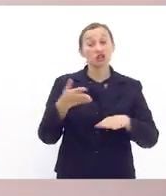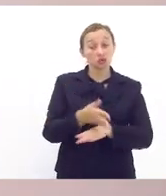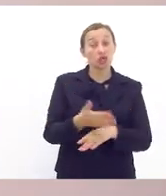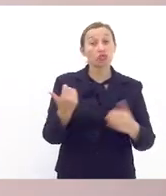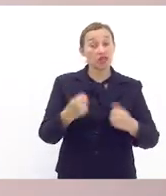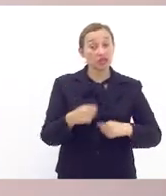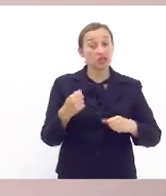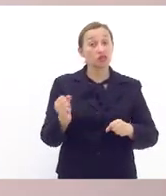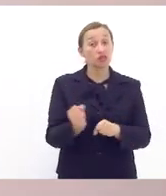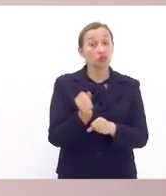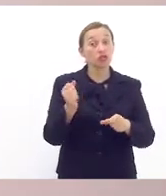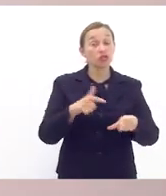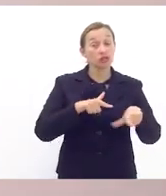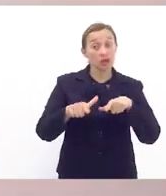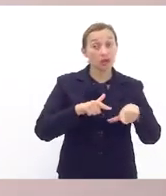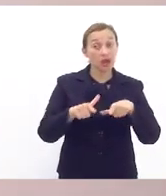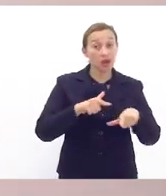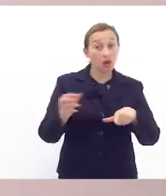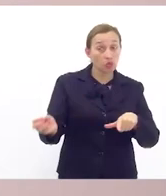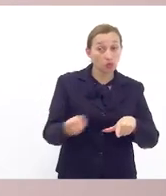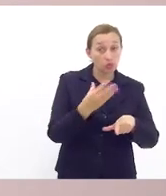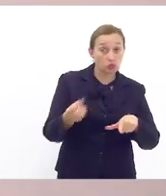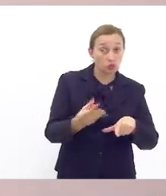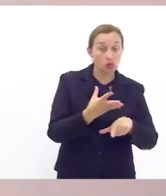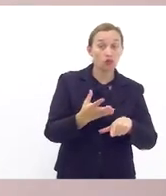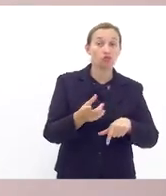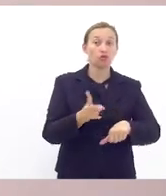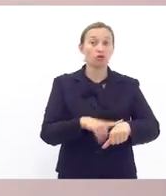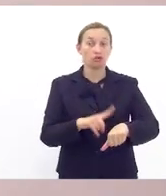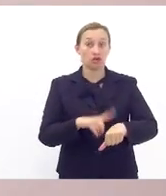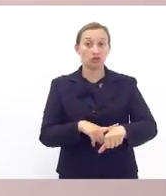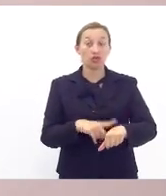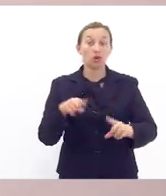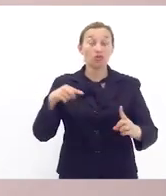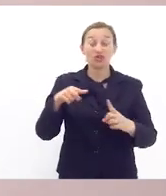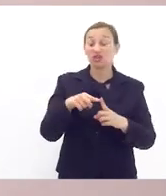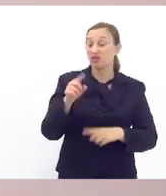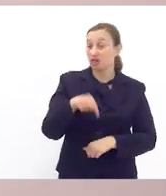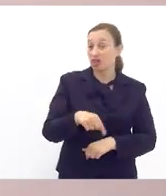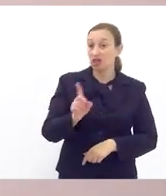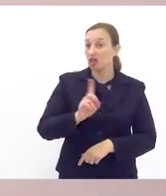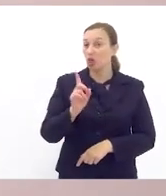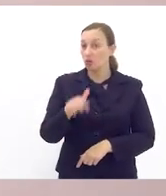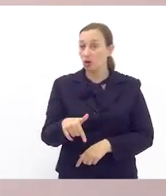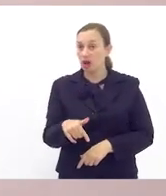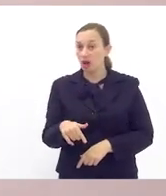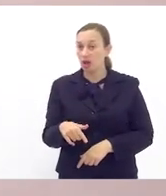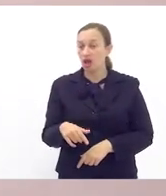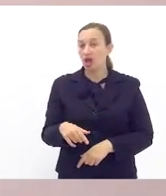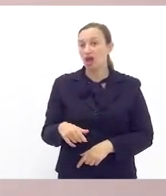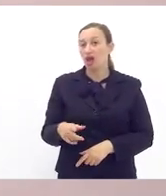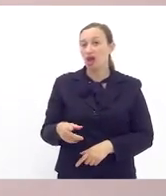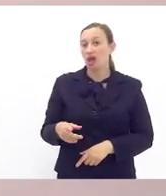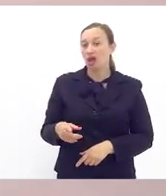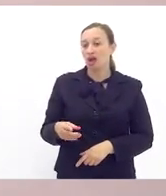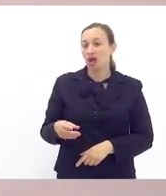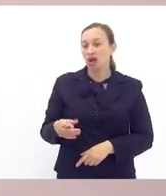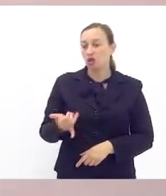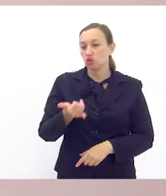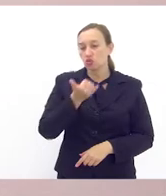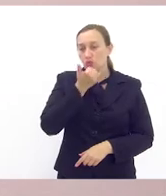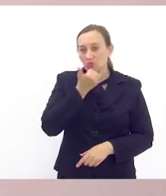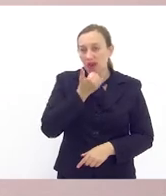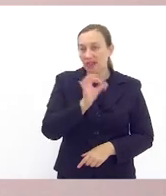uma rede nova né mais uma vez não o objetivo aqui não é se desculpar muito pelo contrário mas